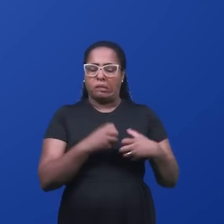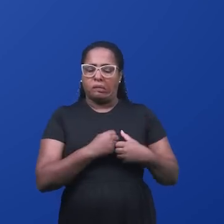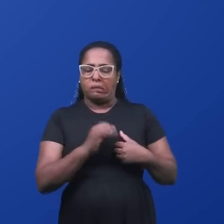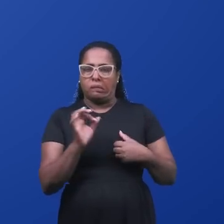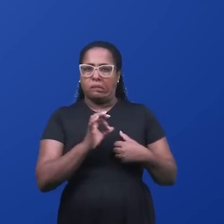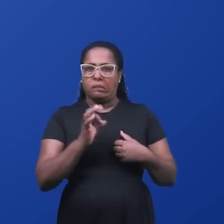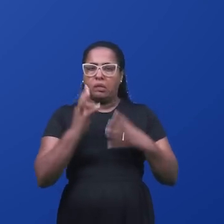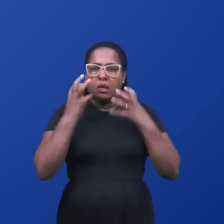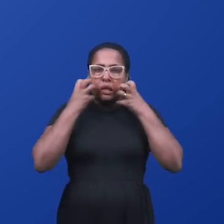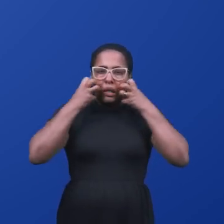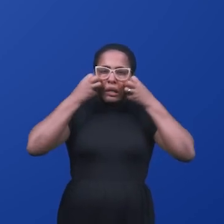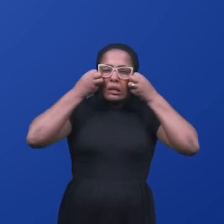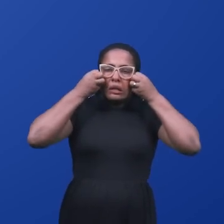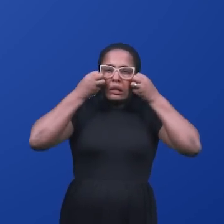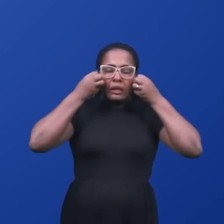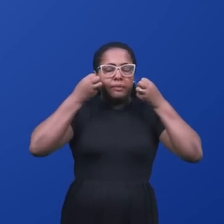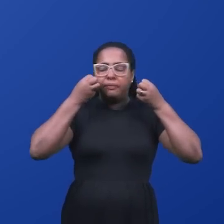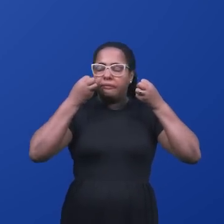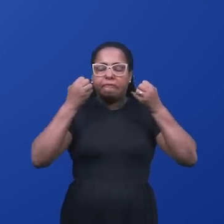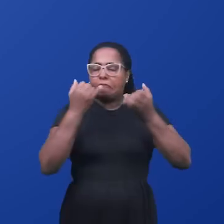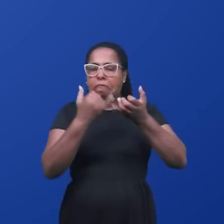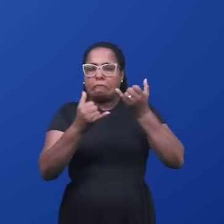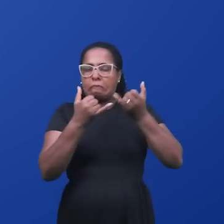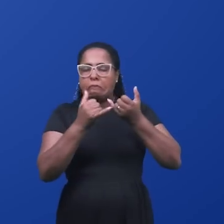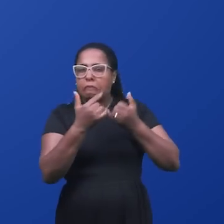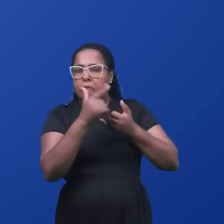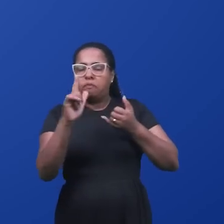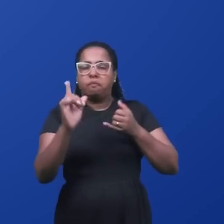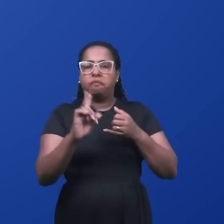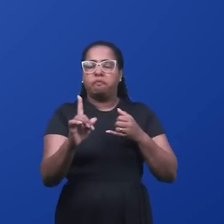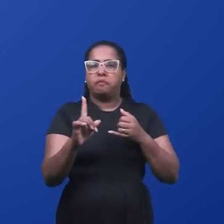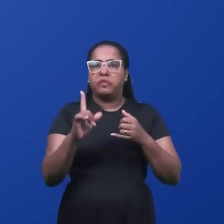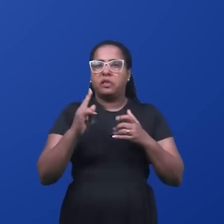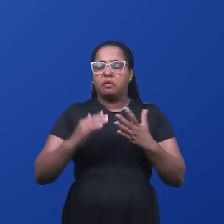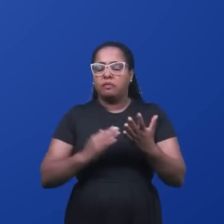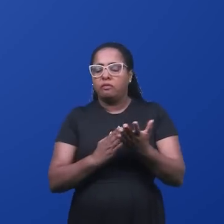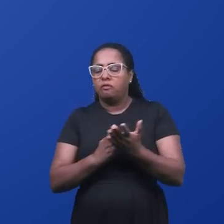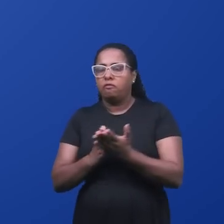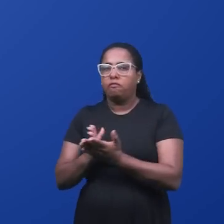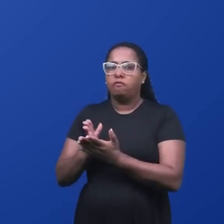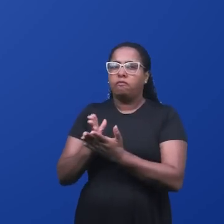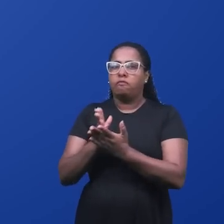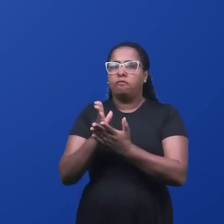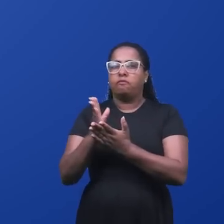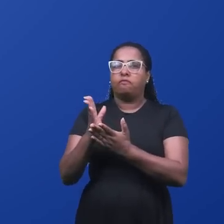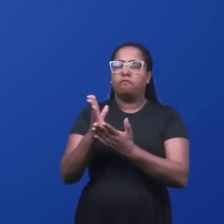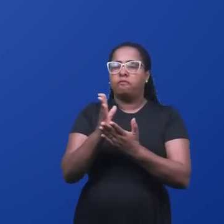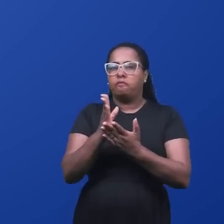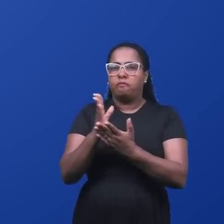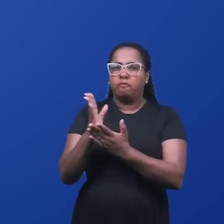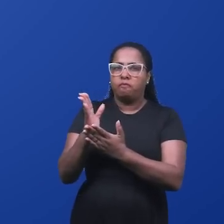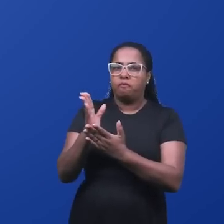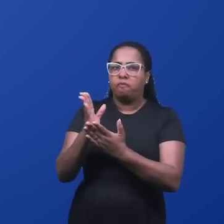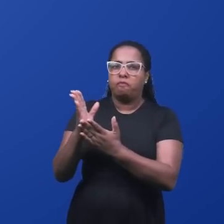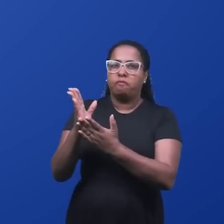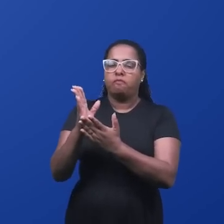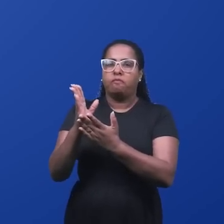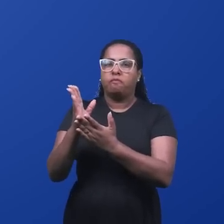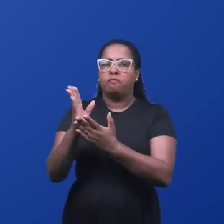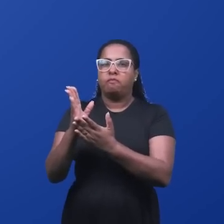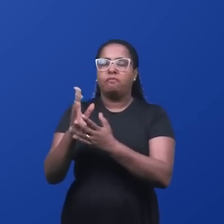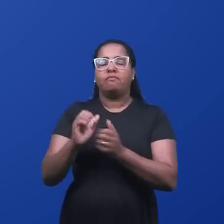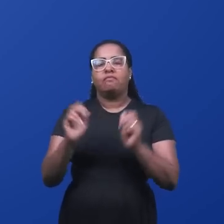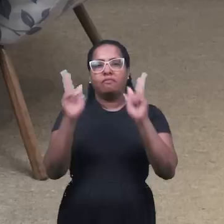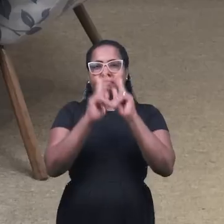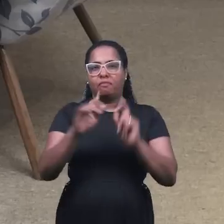nem ruga, nem coisa semelhante, mas santa e irrepreensível, a paz do